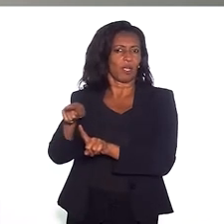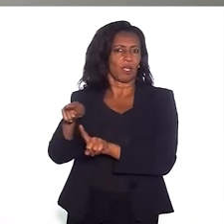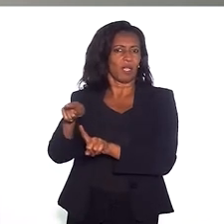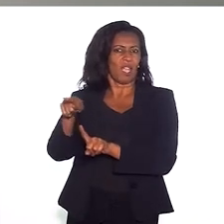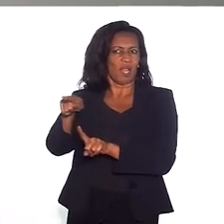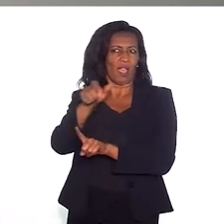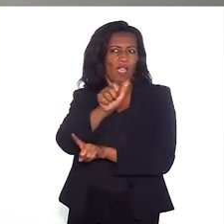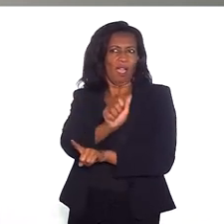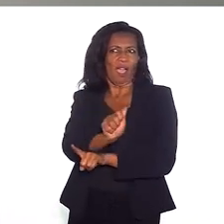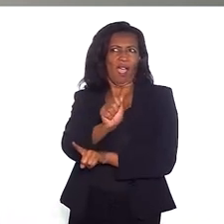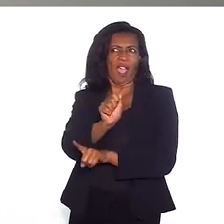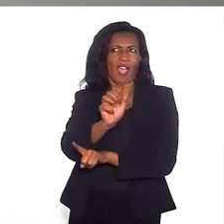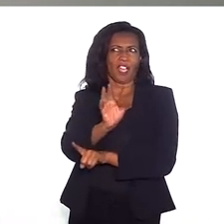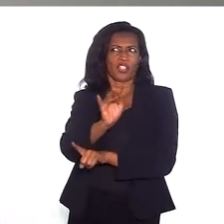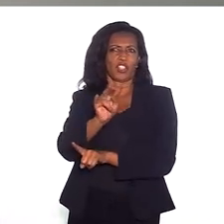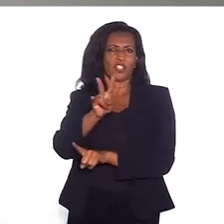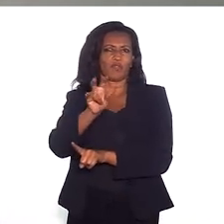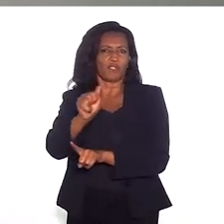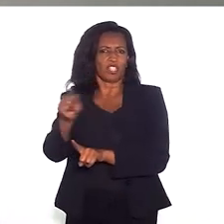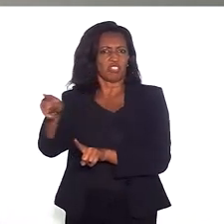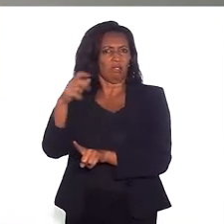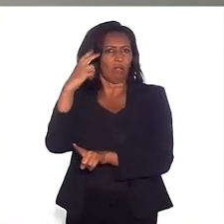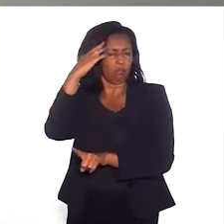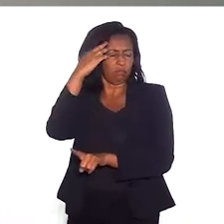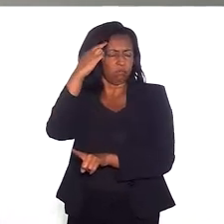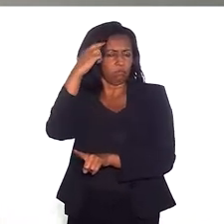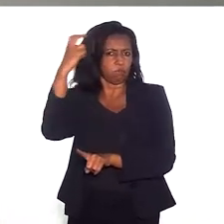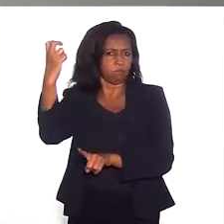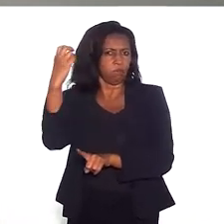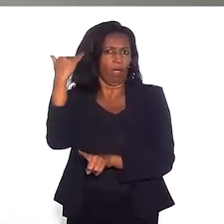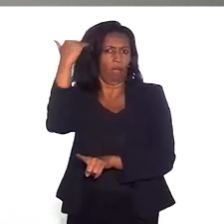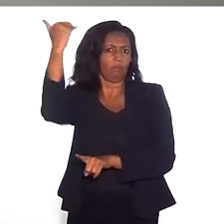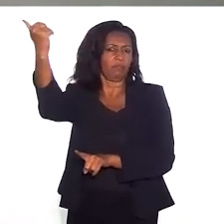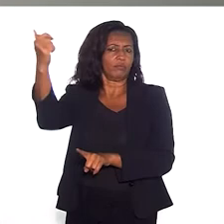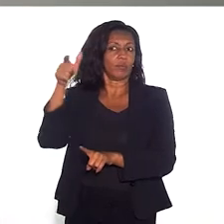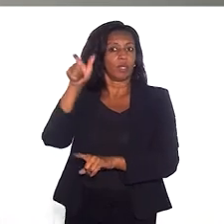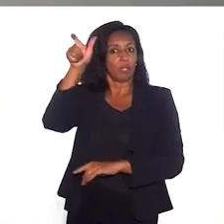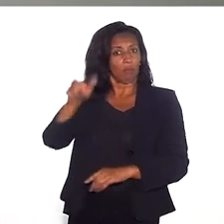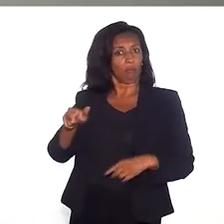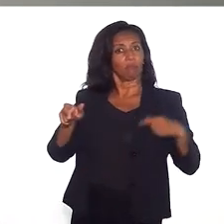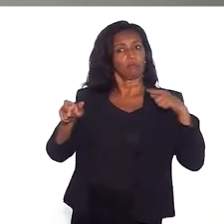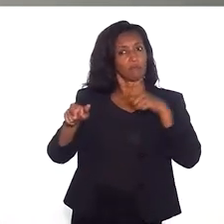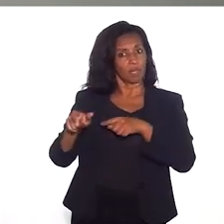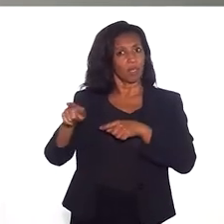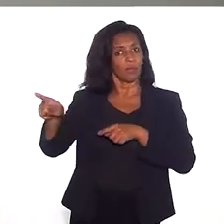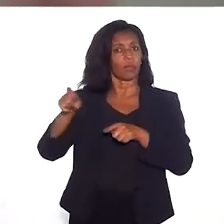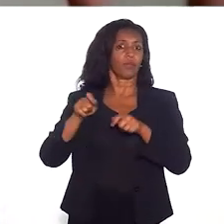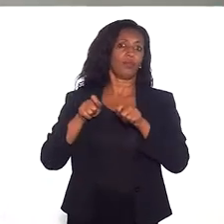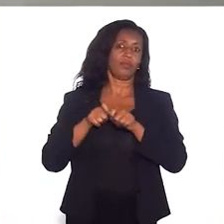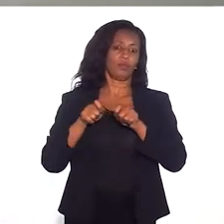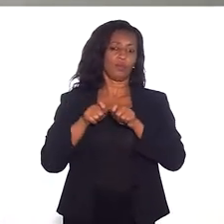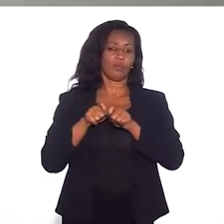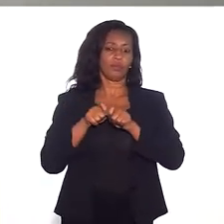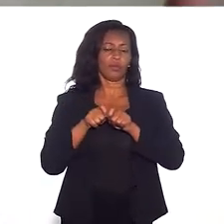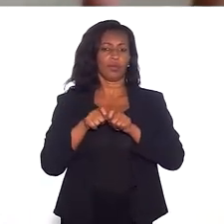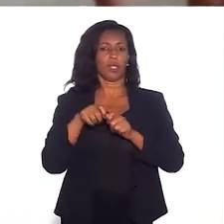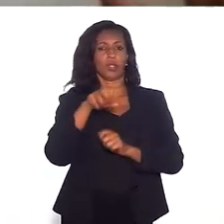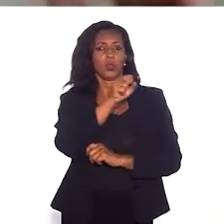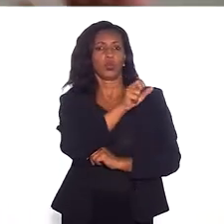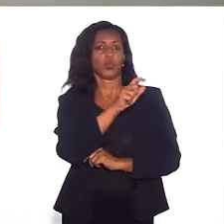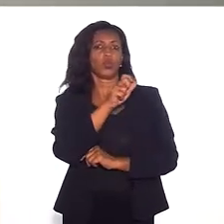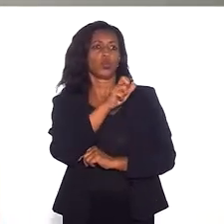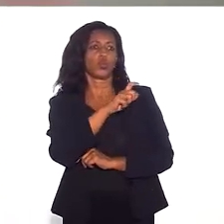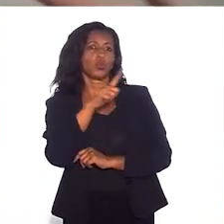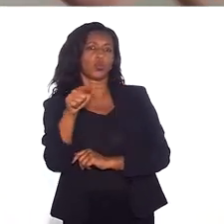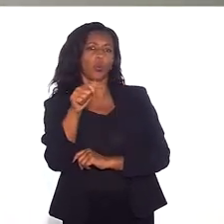foi uma grande ativista, assim, uma grande personalidade, e por causa dela foi feito o Cinturão Verde,